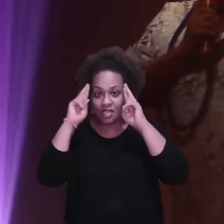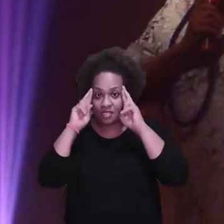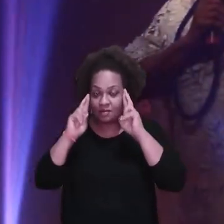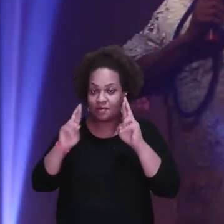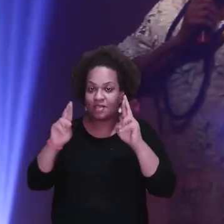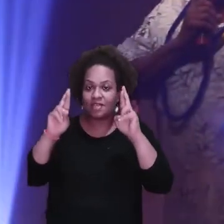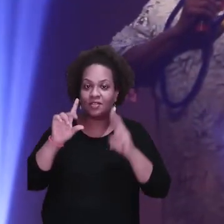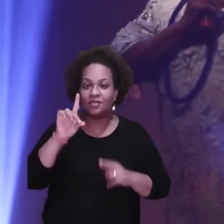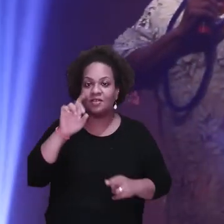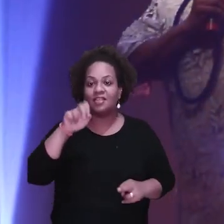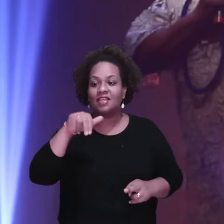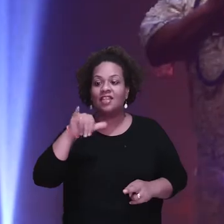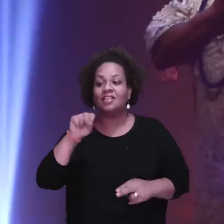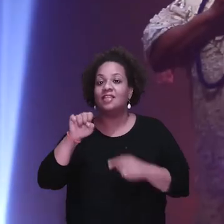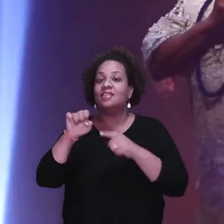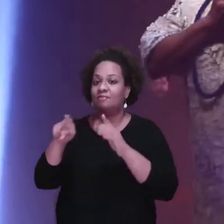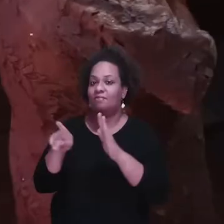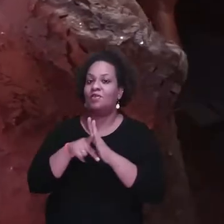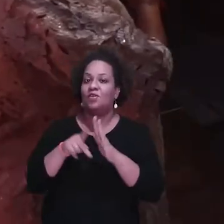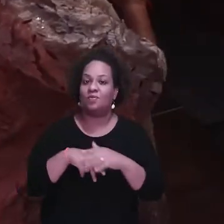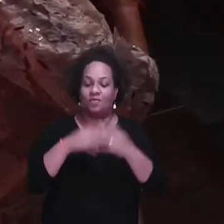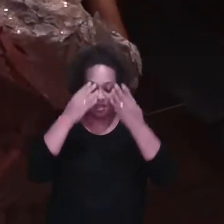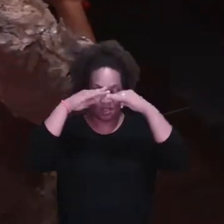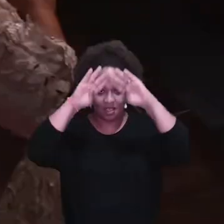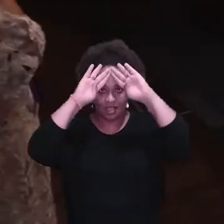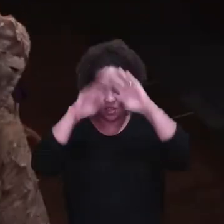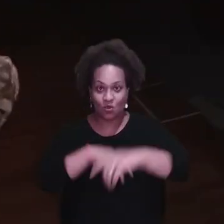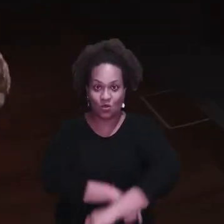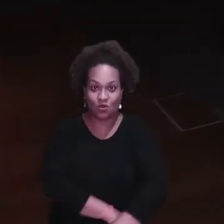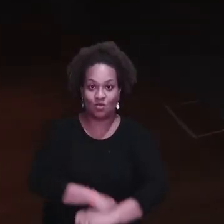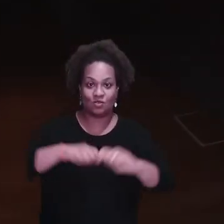mãe de lizzy filha de Ogum 1